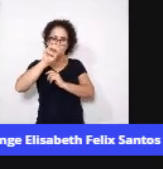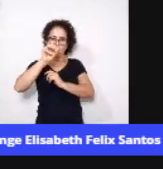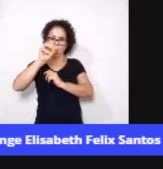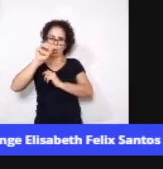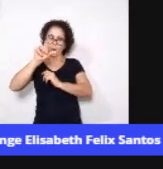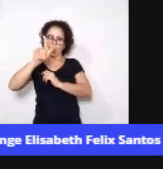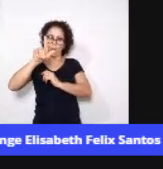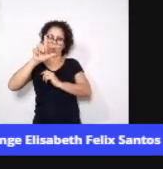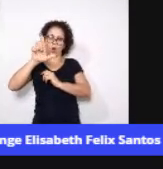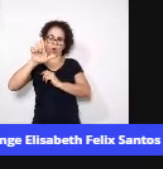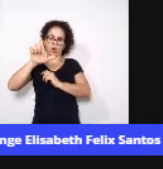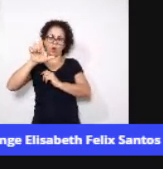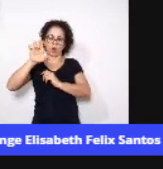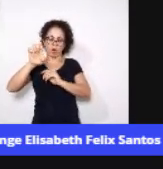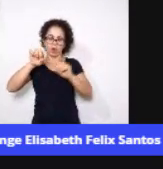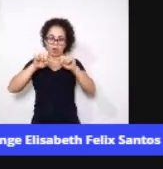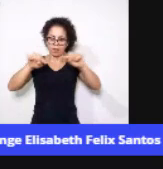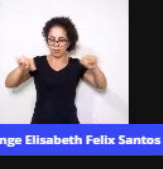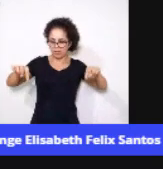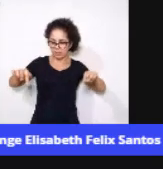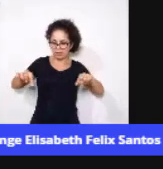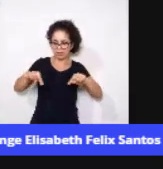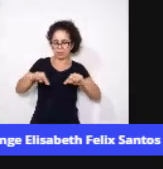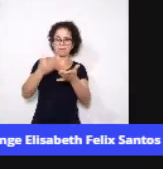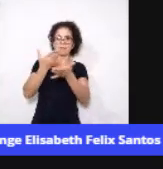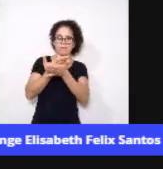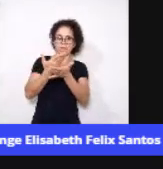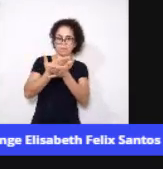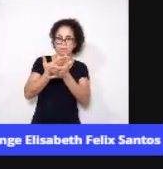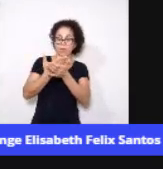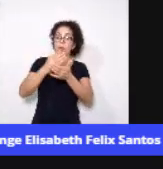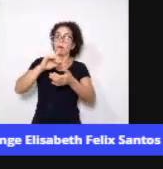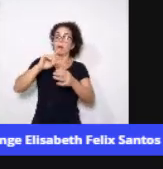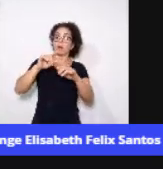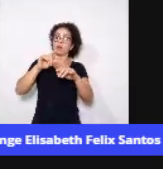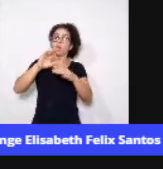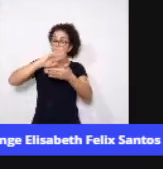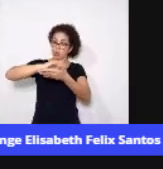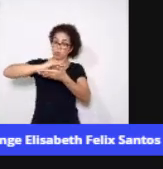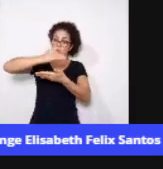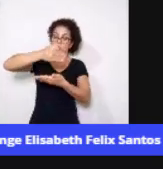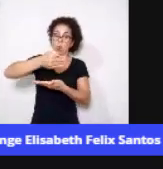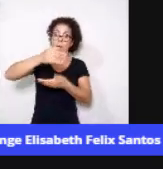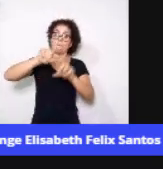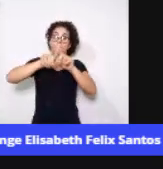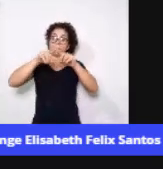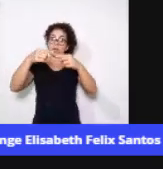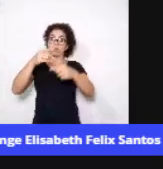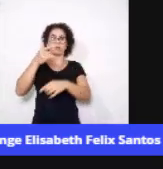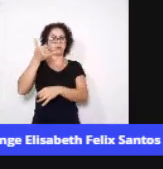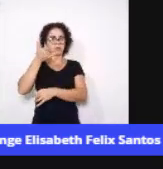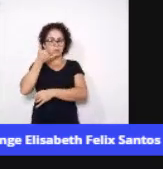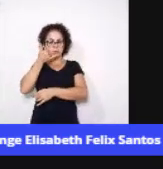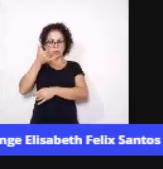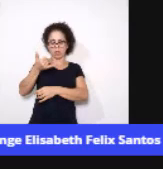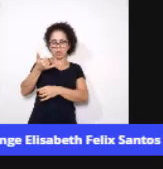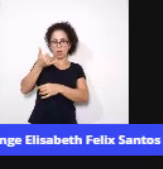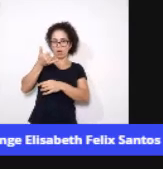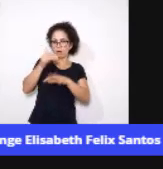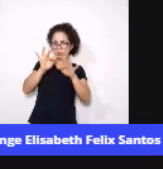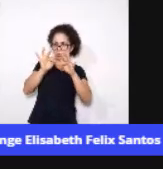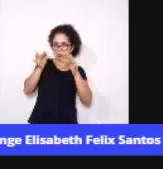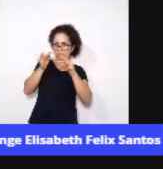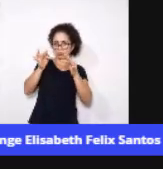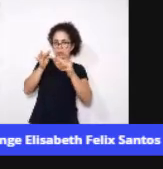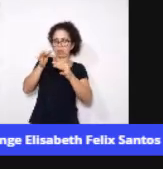um notebook. No celular é mais simples ainda. No Android, basta que nós